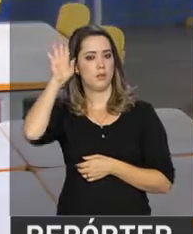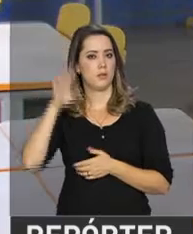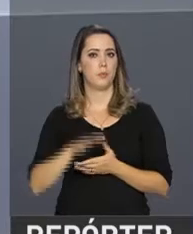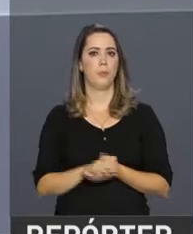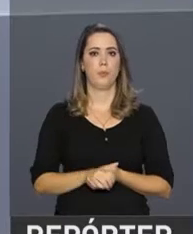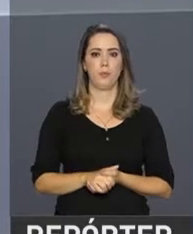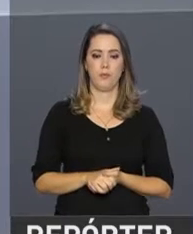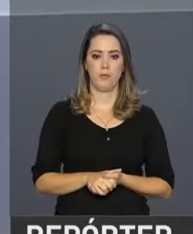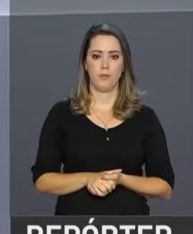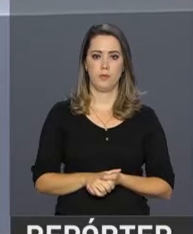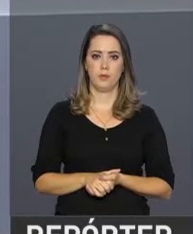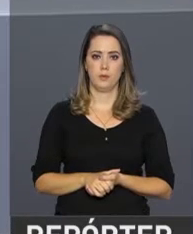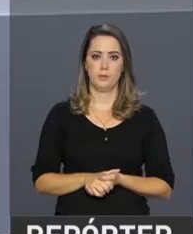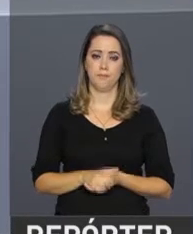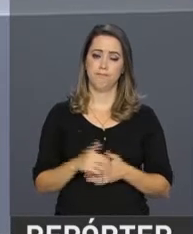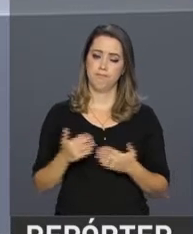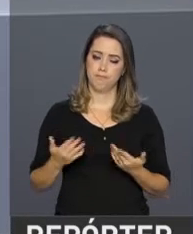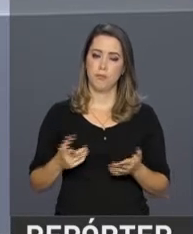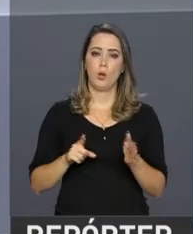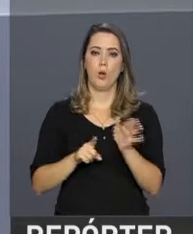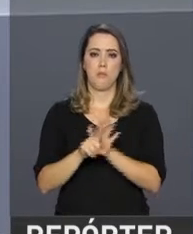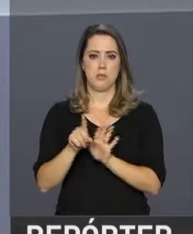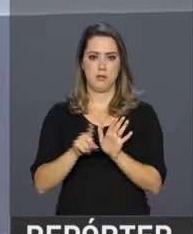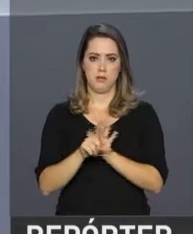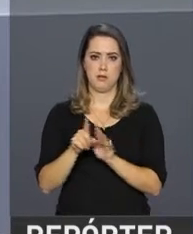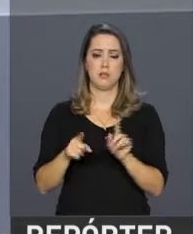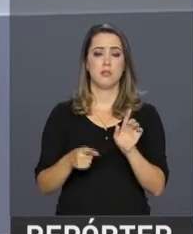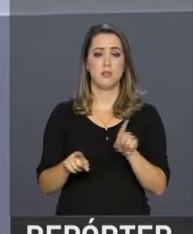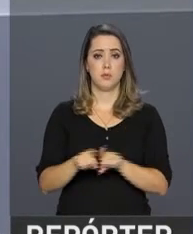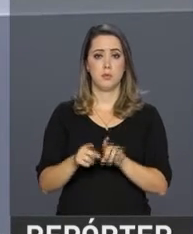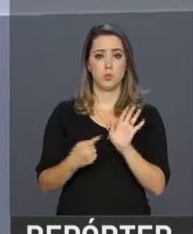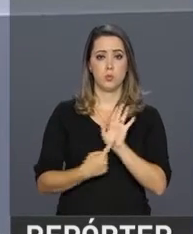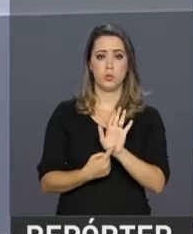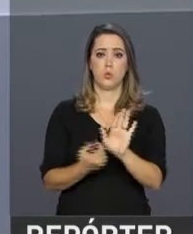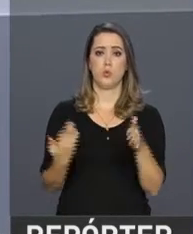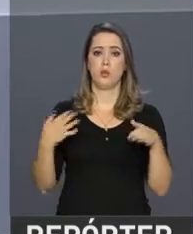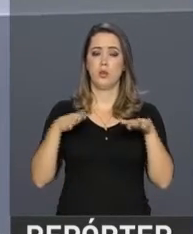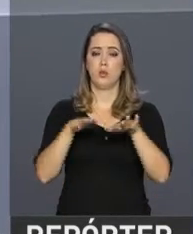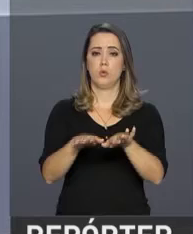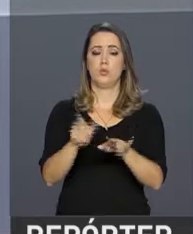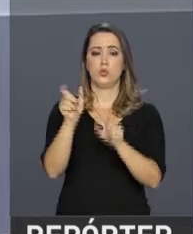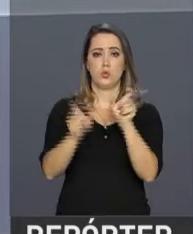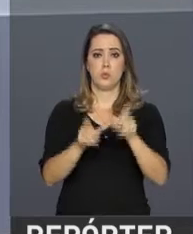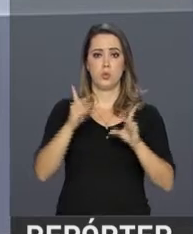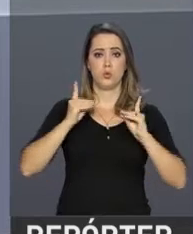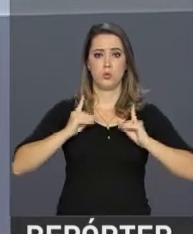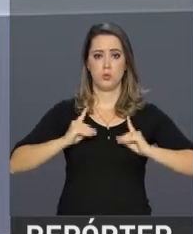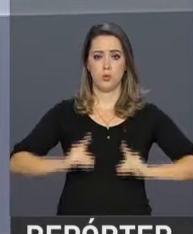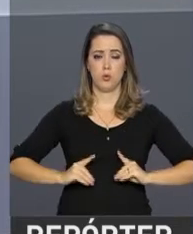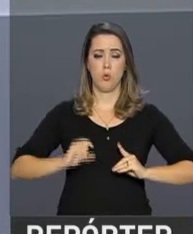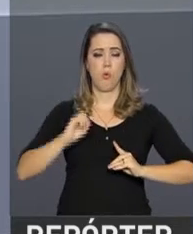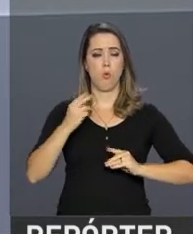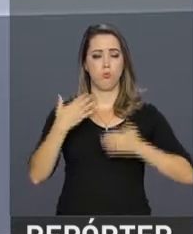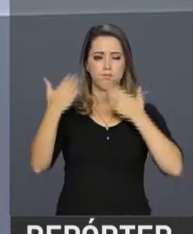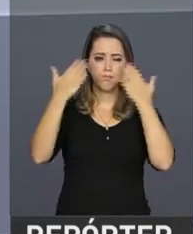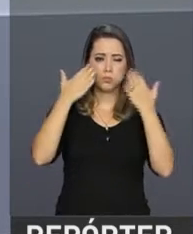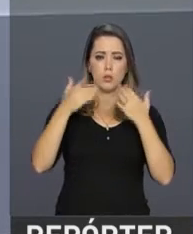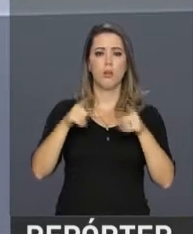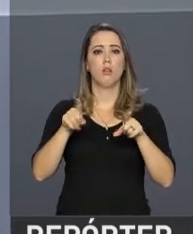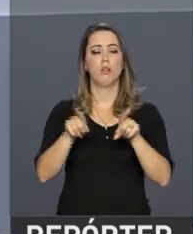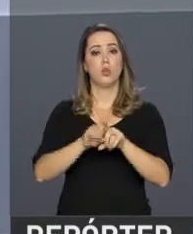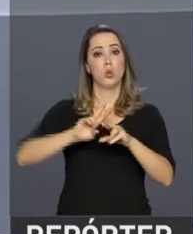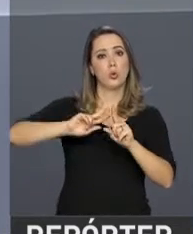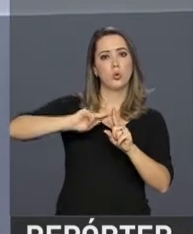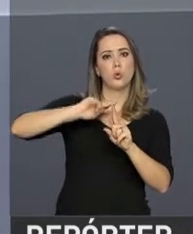completo. Ainda segundo o Censo Escolar, a inclusão de alunos com deficiências e transtornos de desenvolvimento